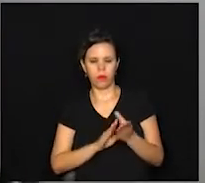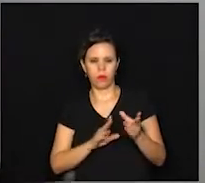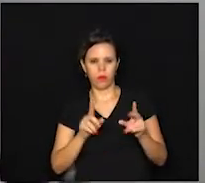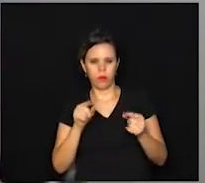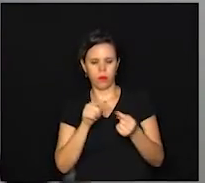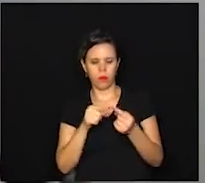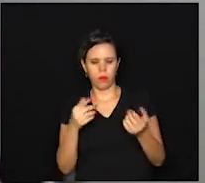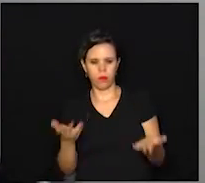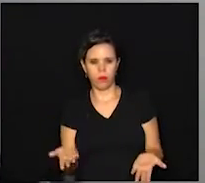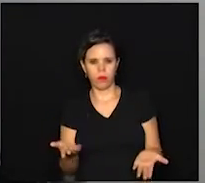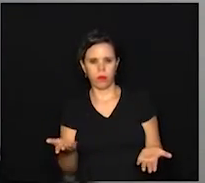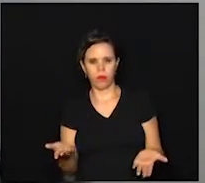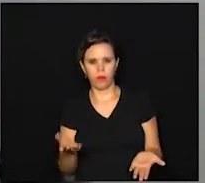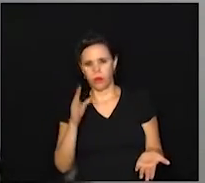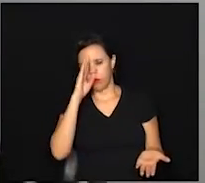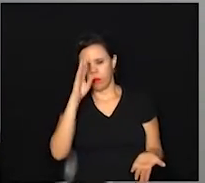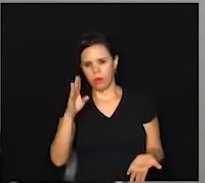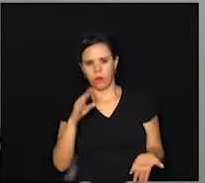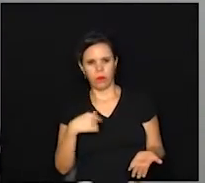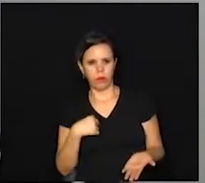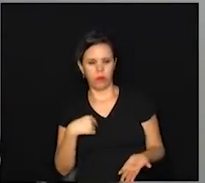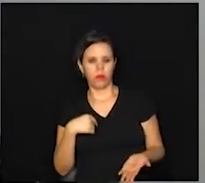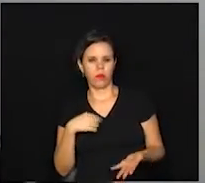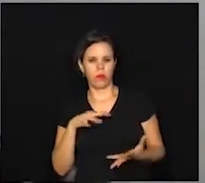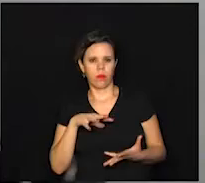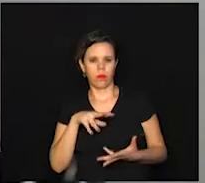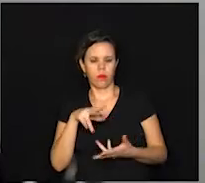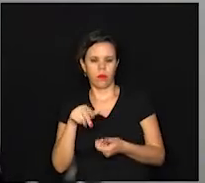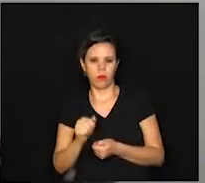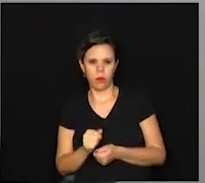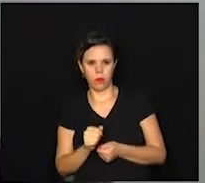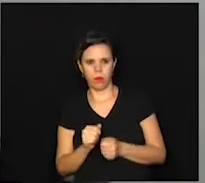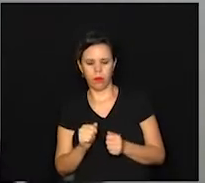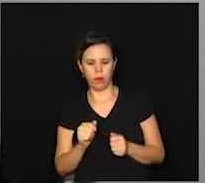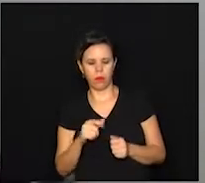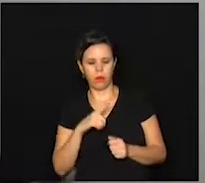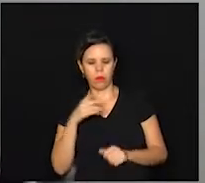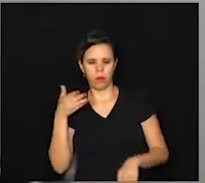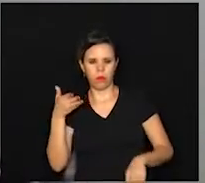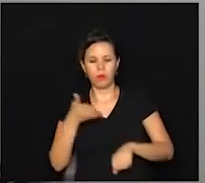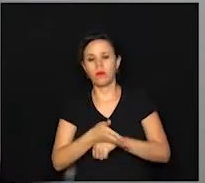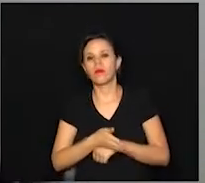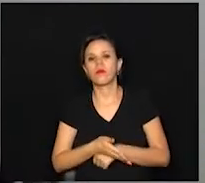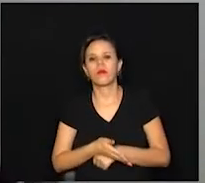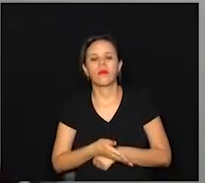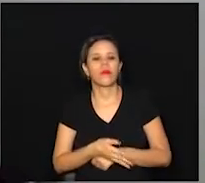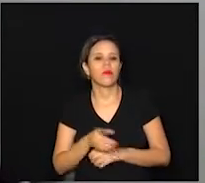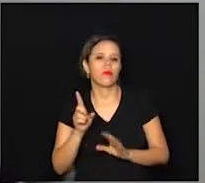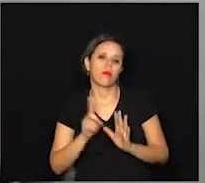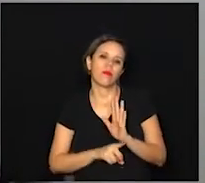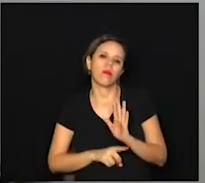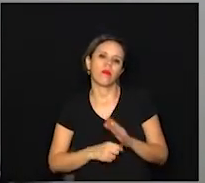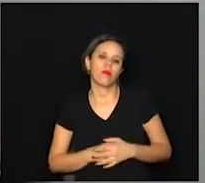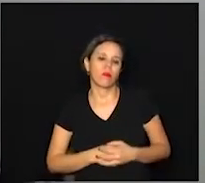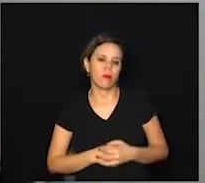ideal. E é um ideal fundamental, porque é o ideal da universalidade, quer dizer, né, que todos têm acesso aos direitos,